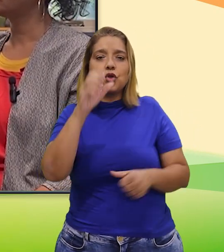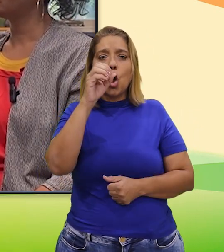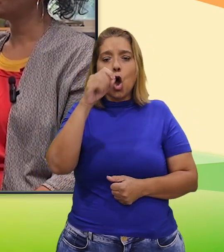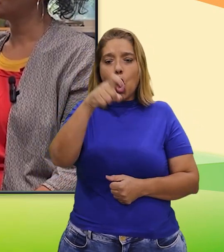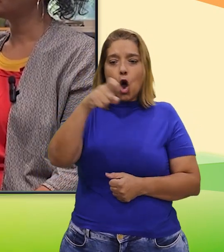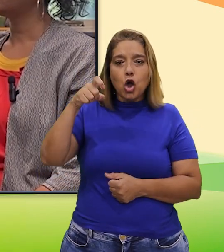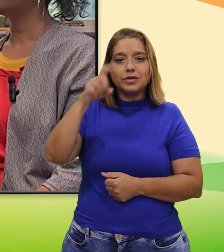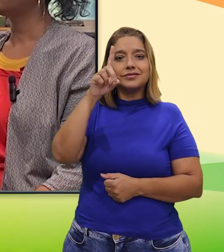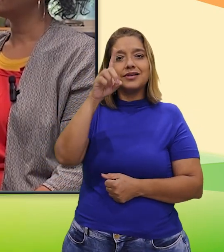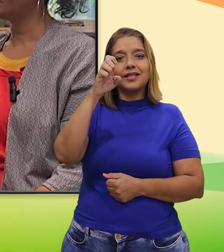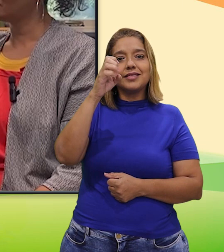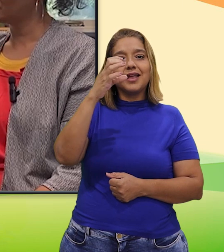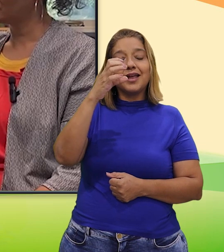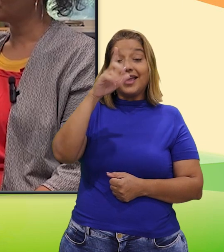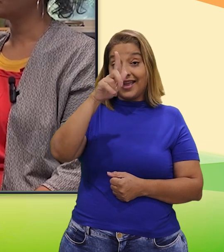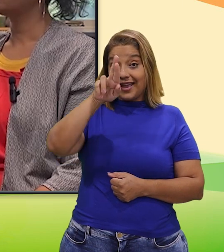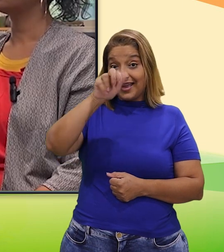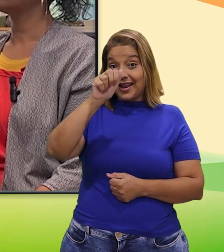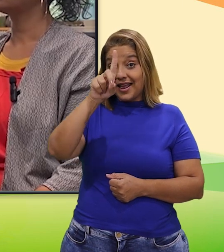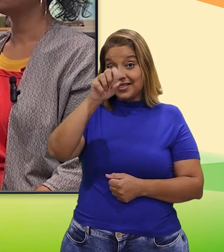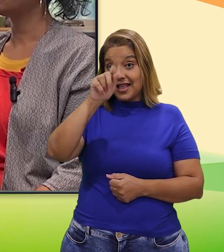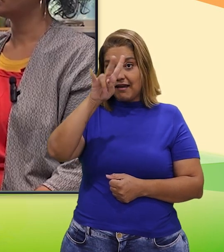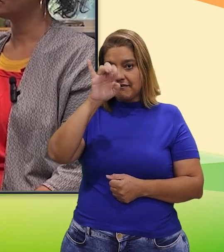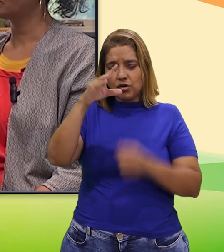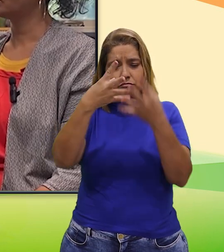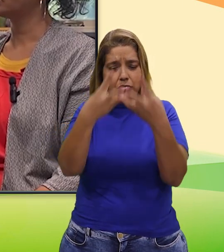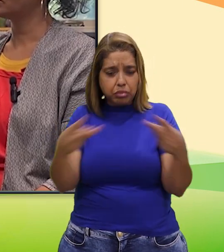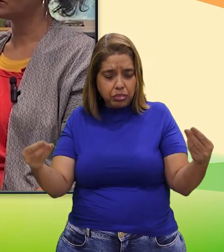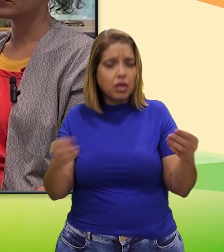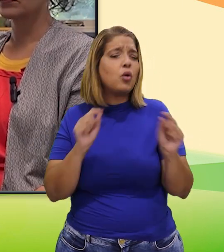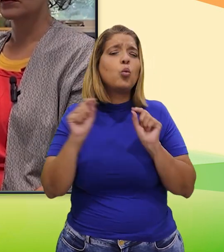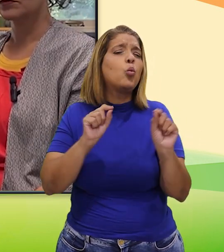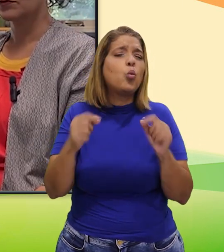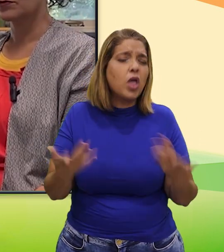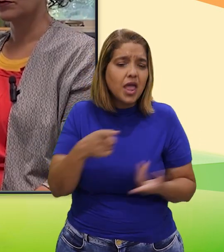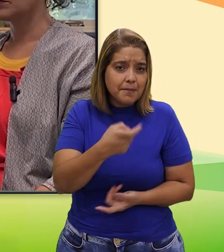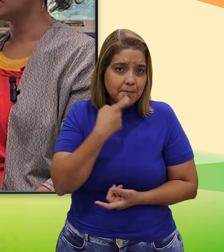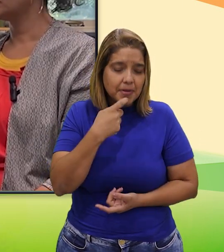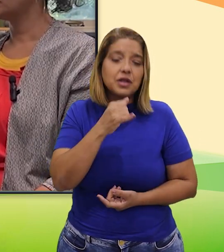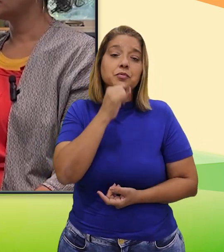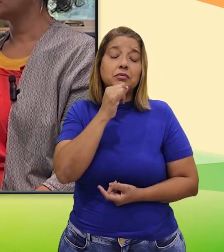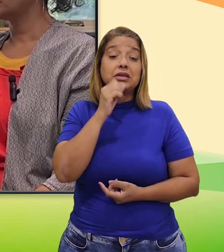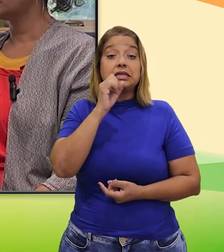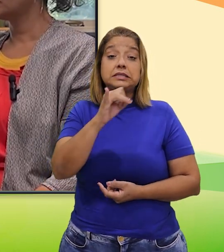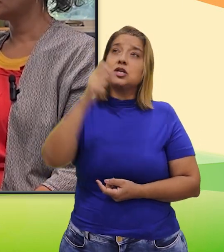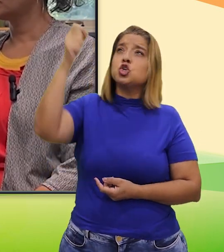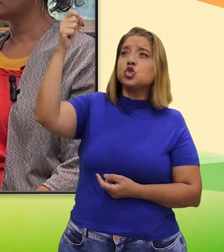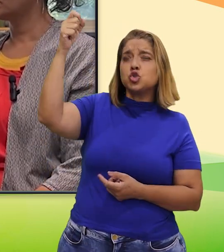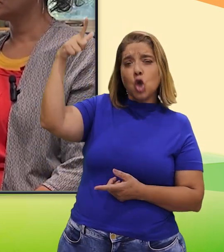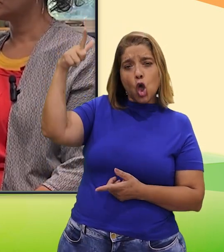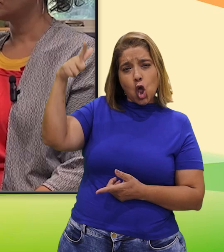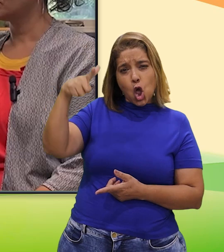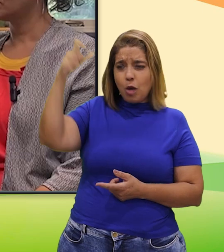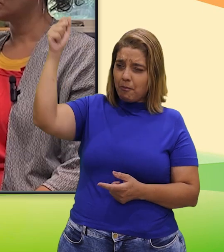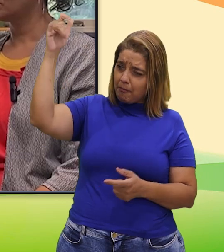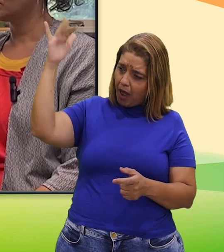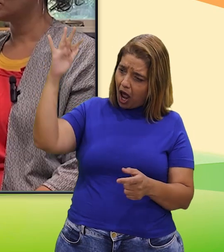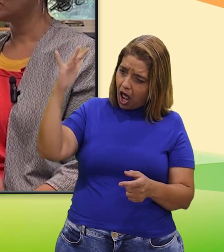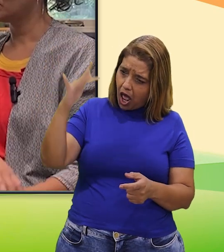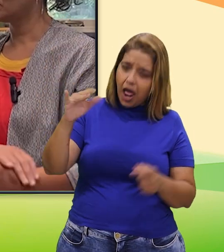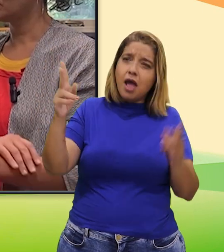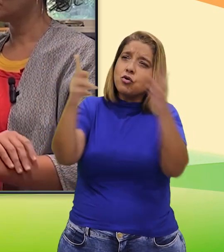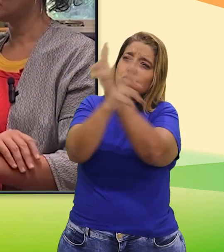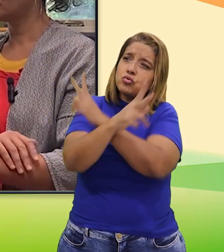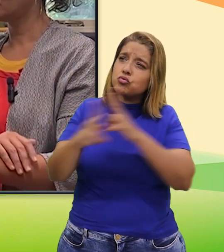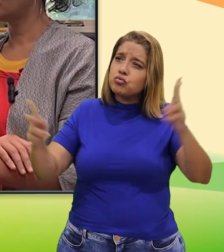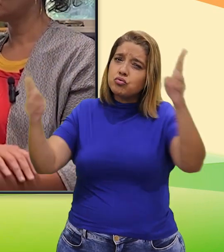plástico oxidegradável. O que é esse plástico? Esse plástico é um plástico que, com a ação da luz